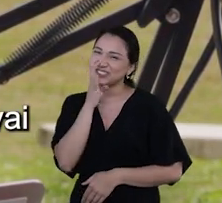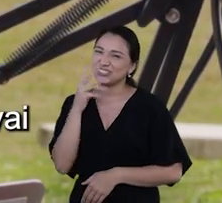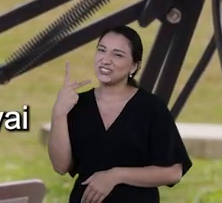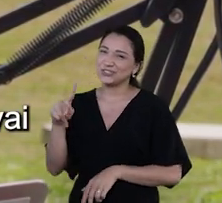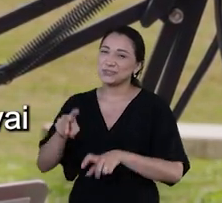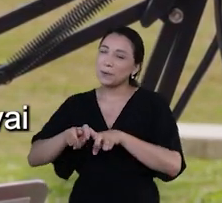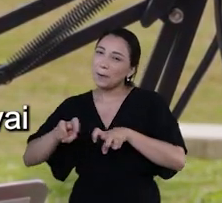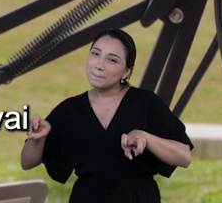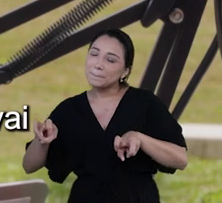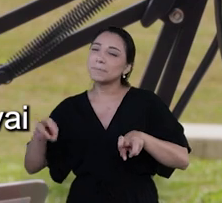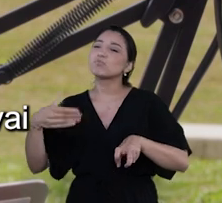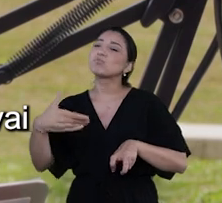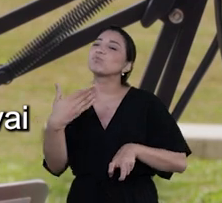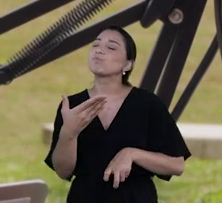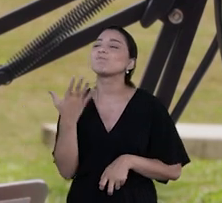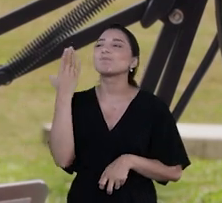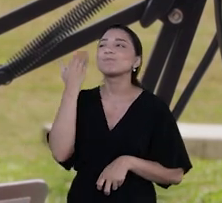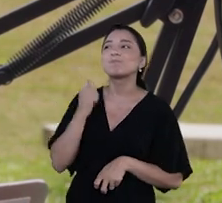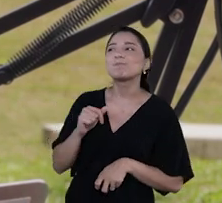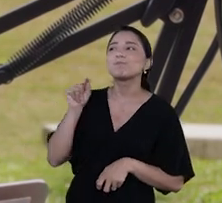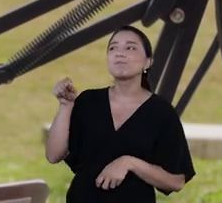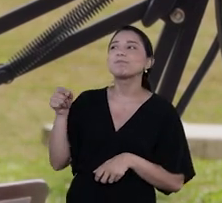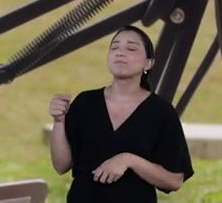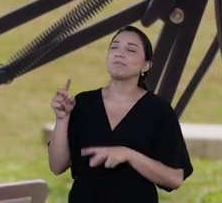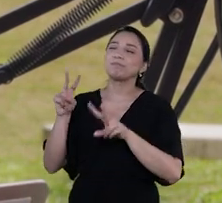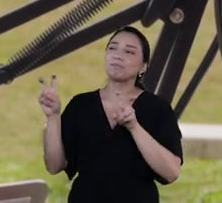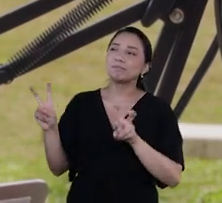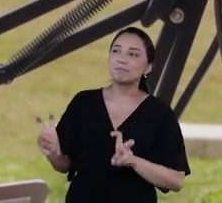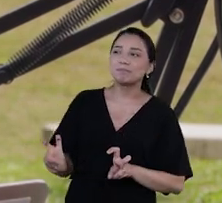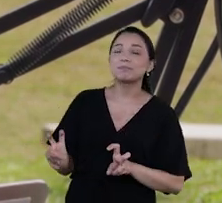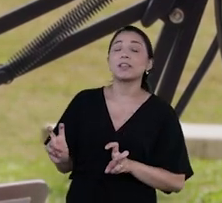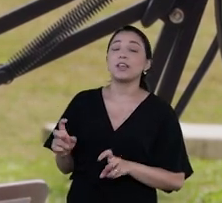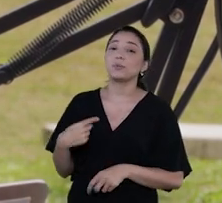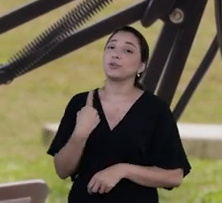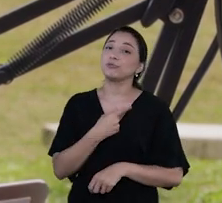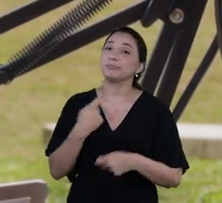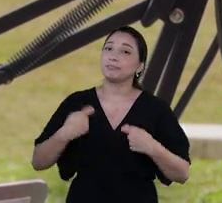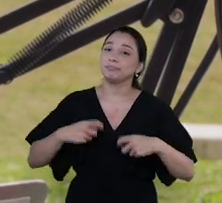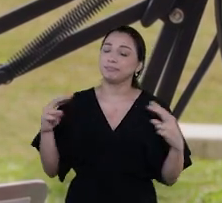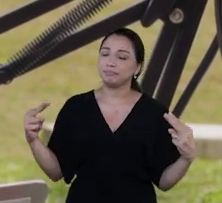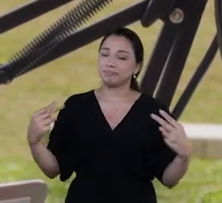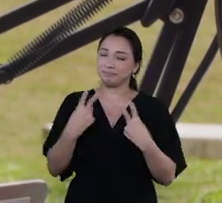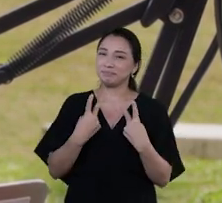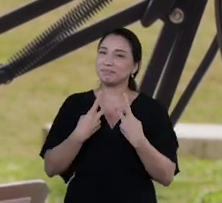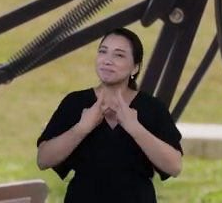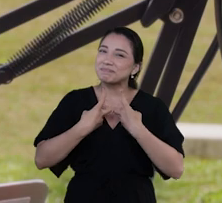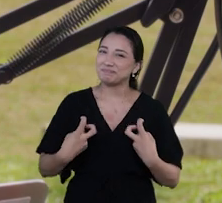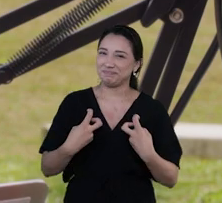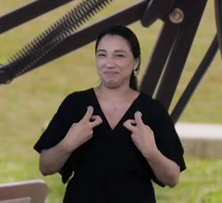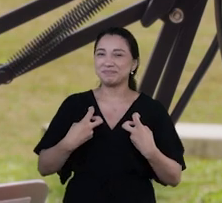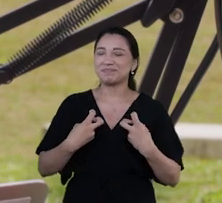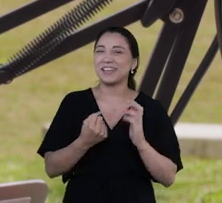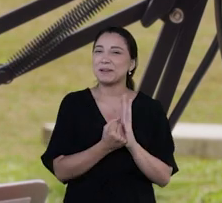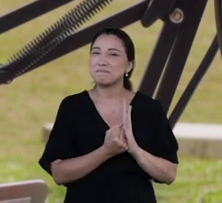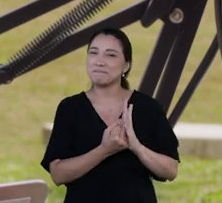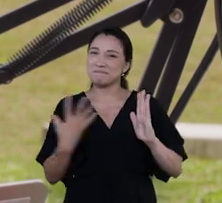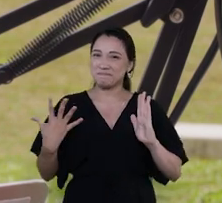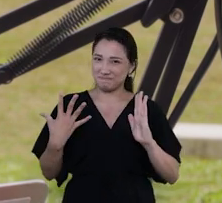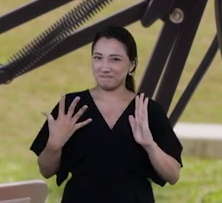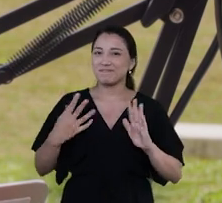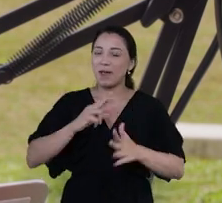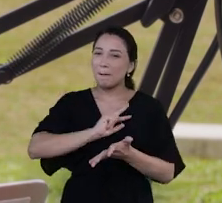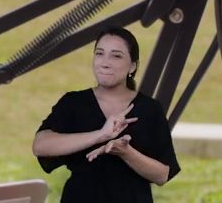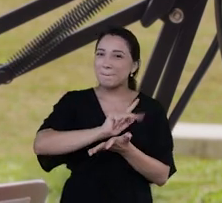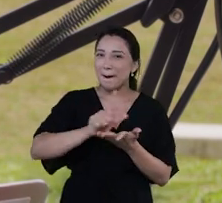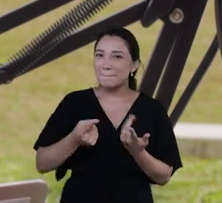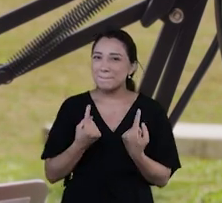o senhor traz e é isso gente reconhecer a nossa pluralidade e multiplicidade é abraçar